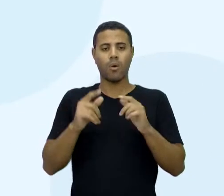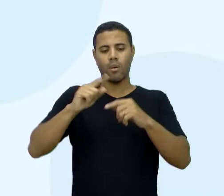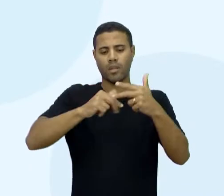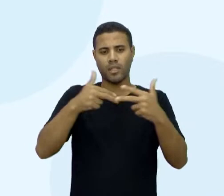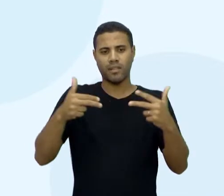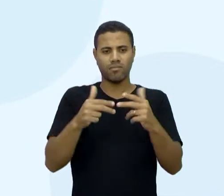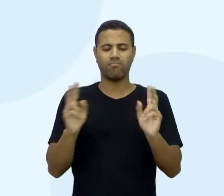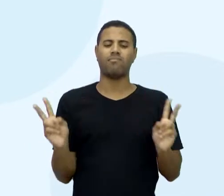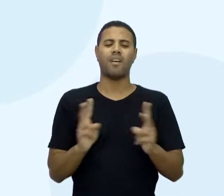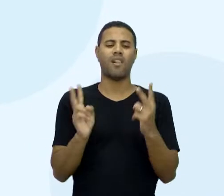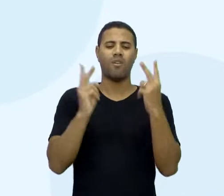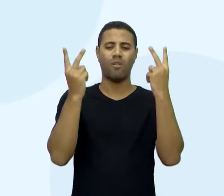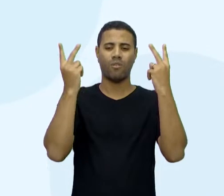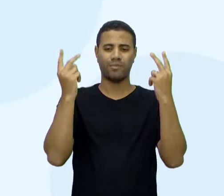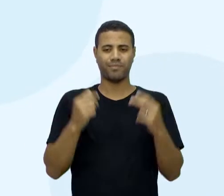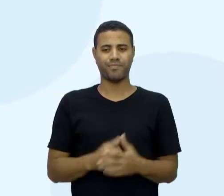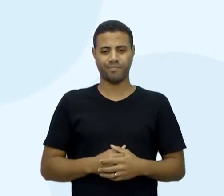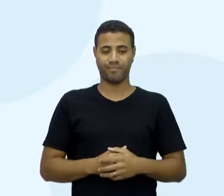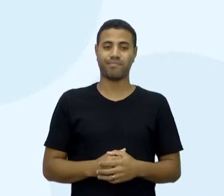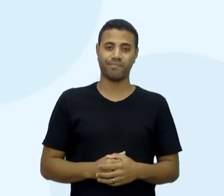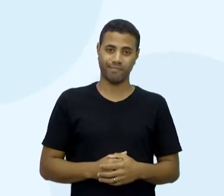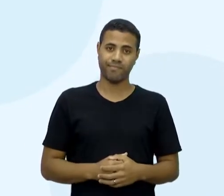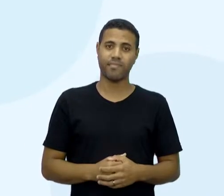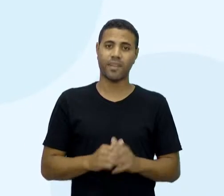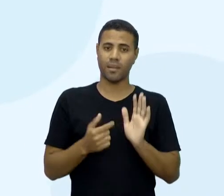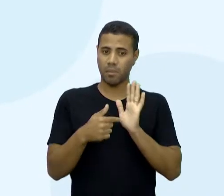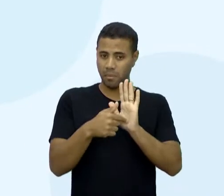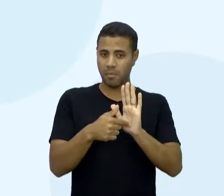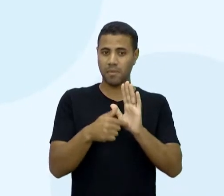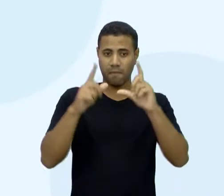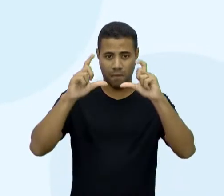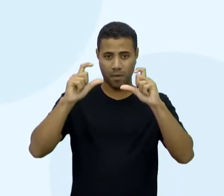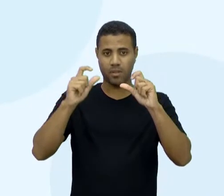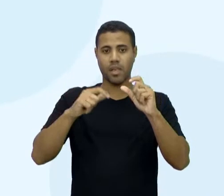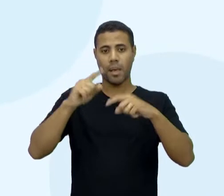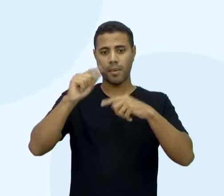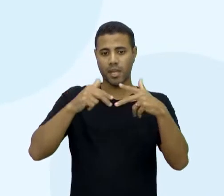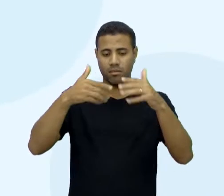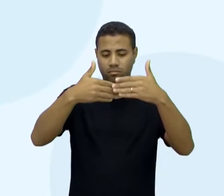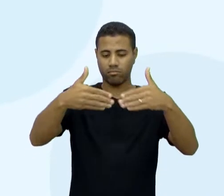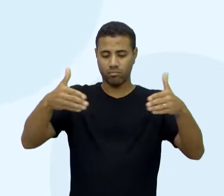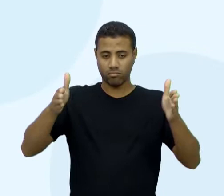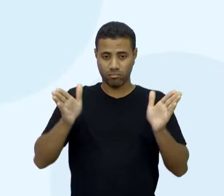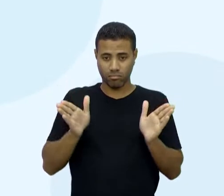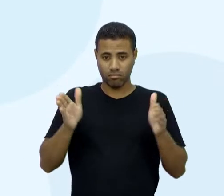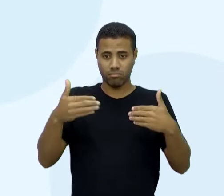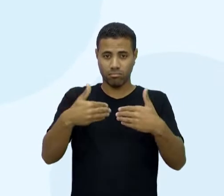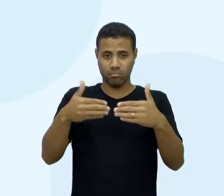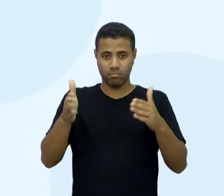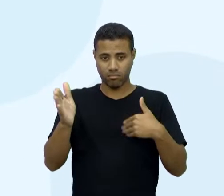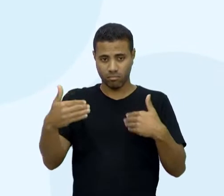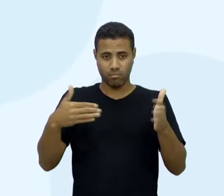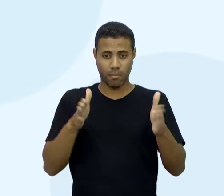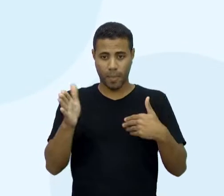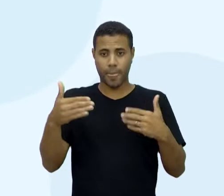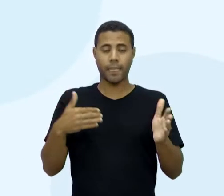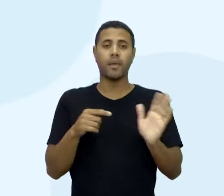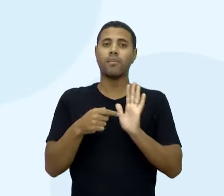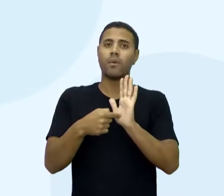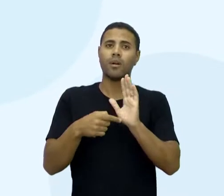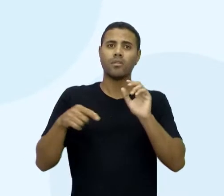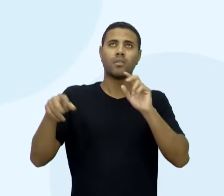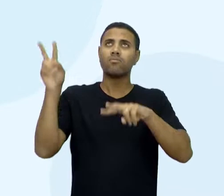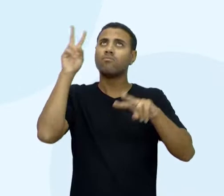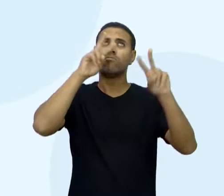nessa imagem aqui, nós temos vários objetos num salão, tá? Então, são objetos variados e nós temos